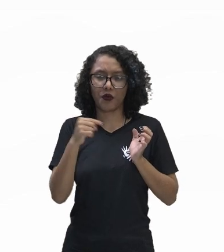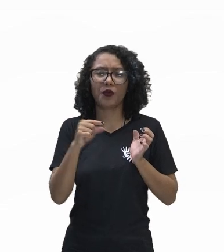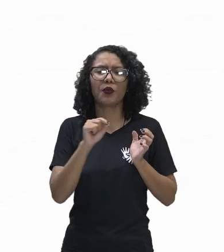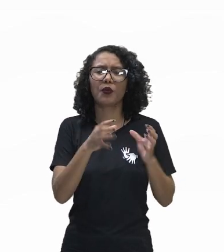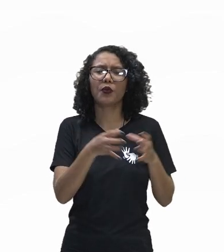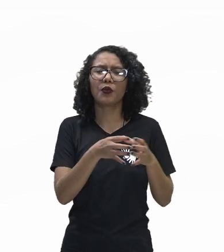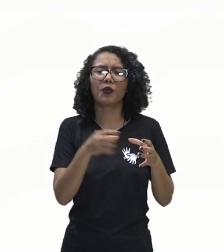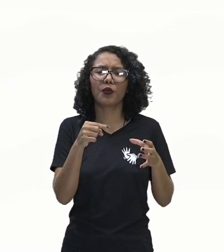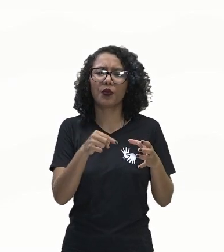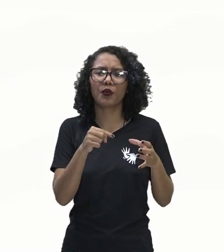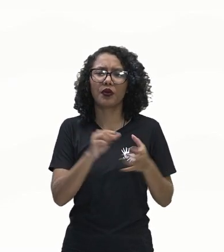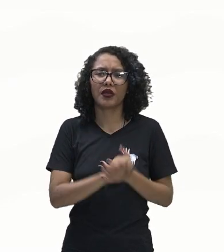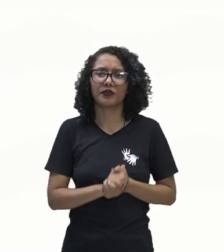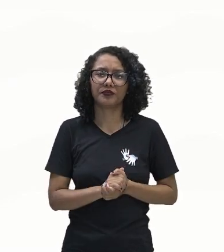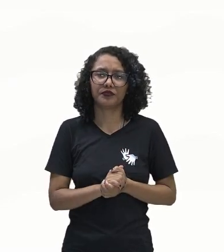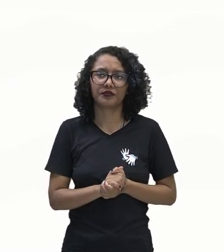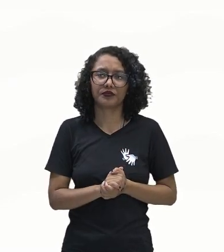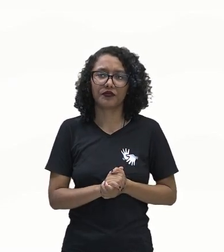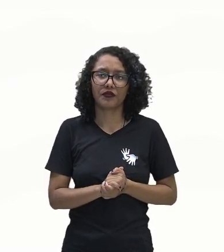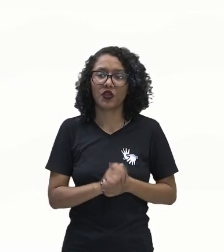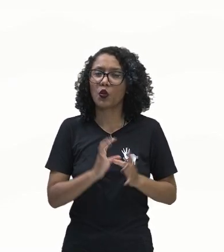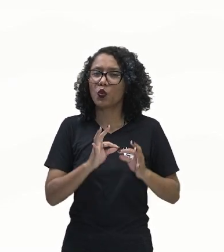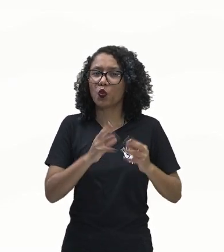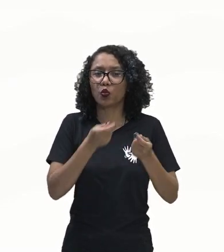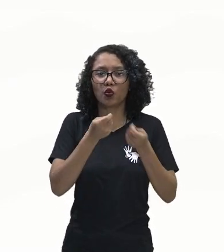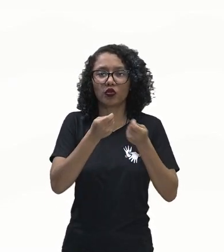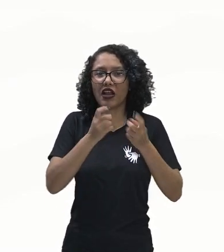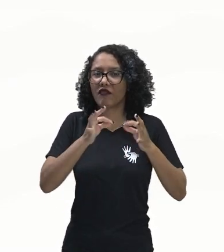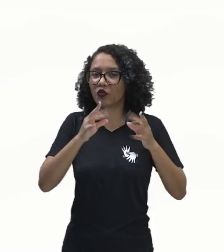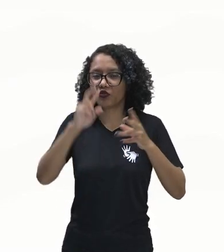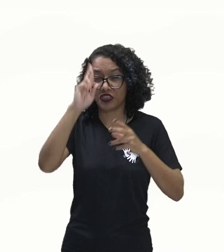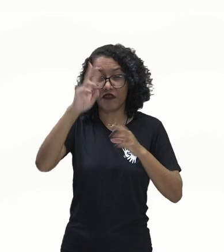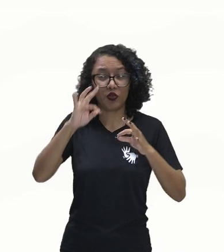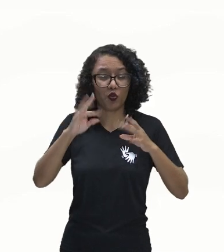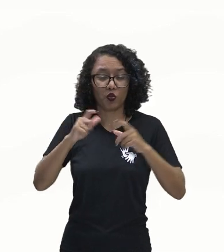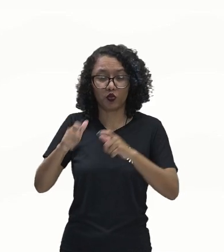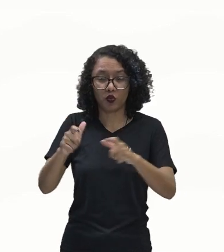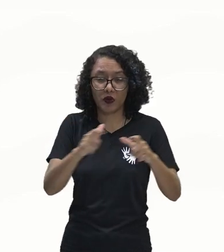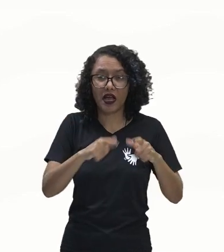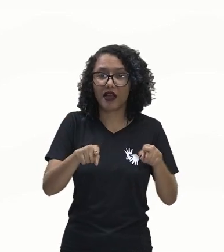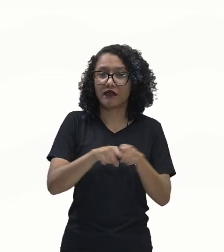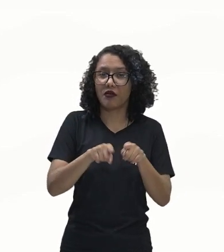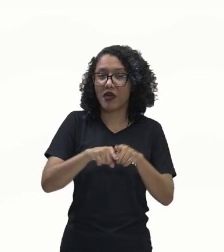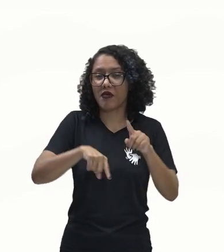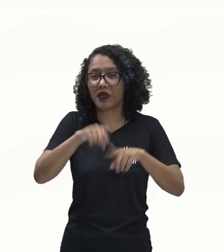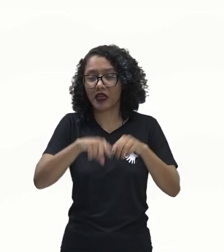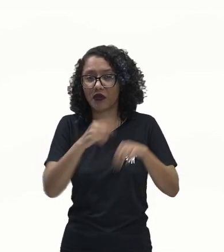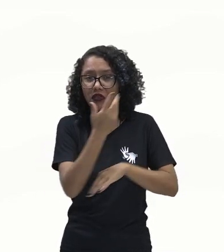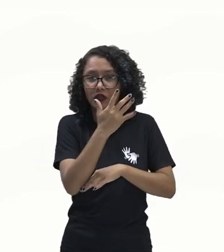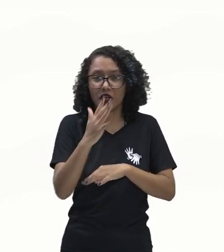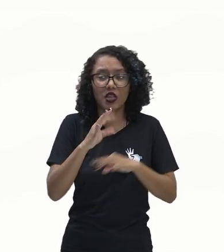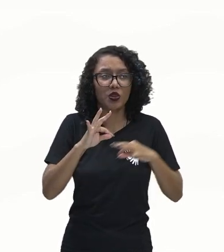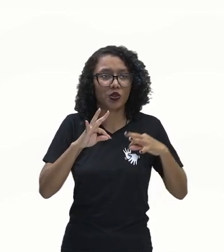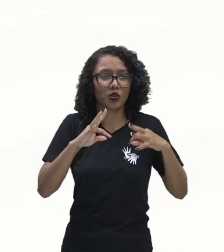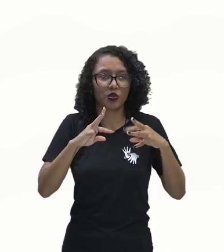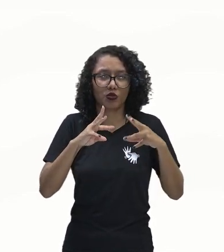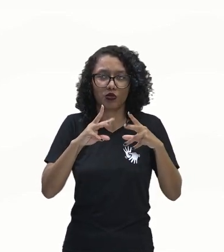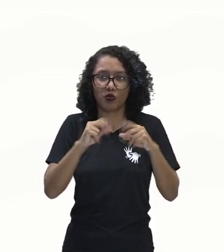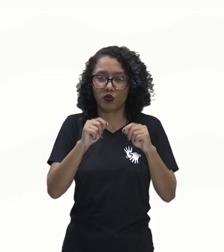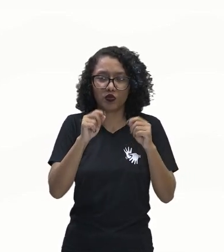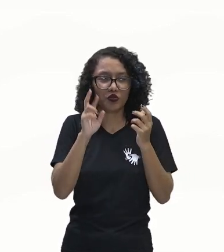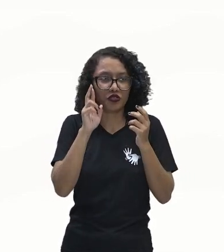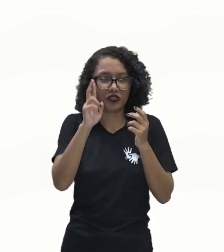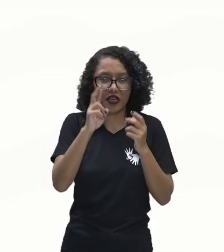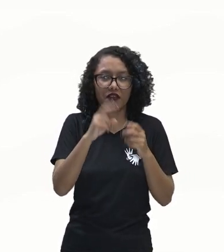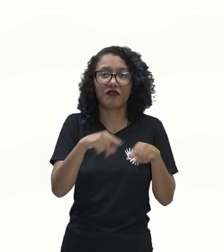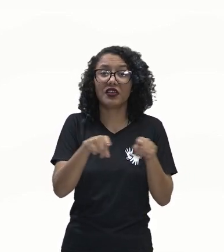social, detinha as terras, detinha os recursos naturais e explorava a grande massa